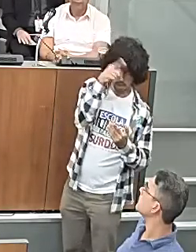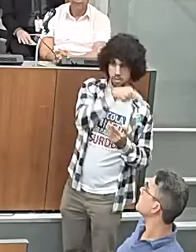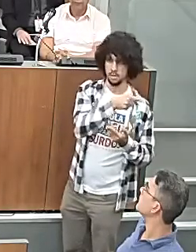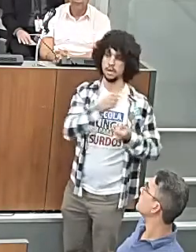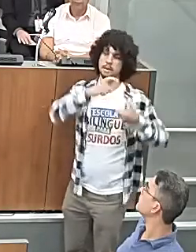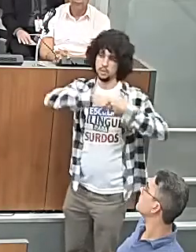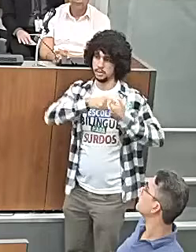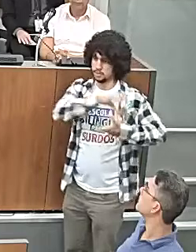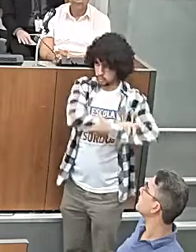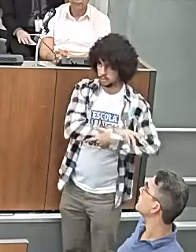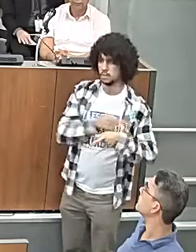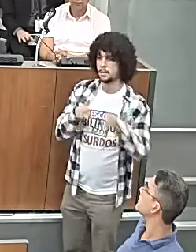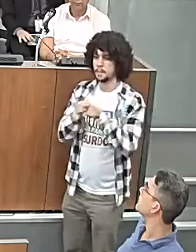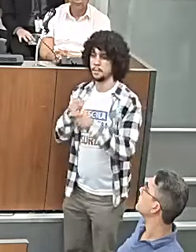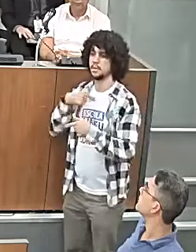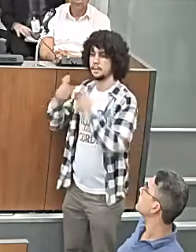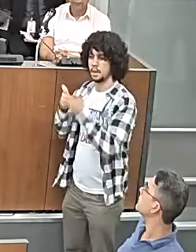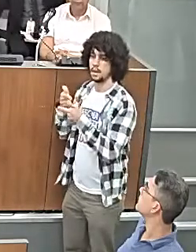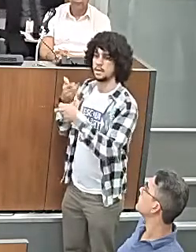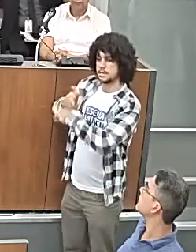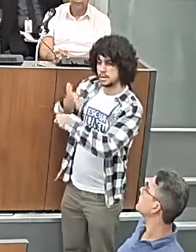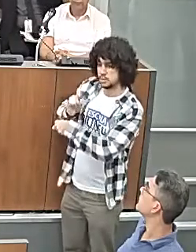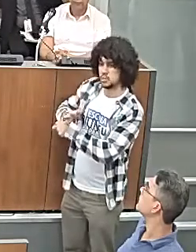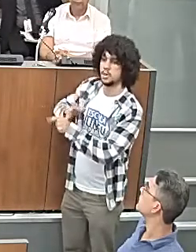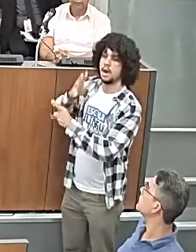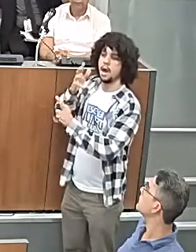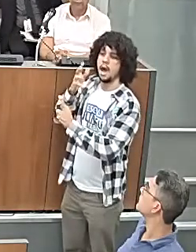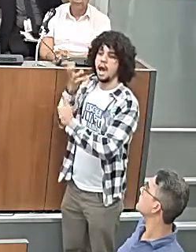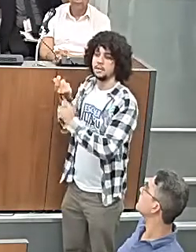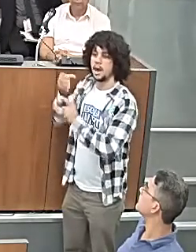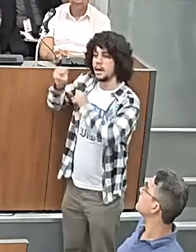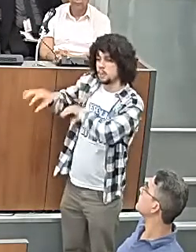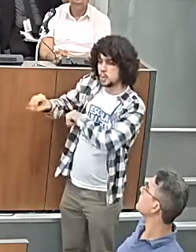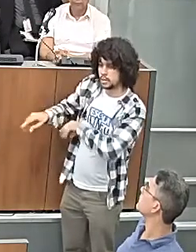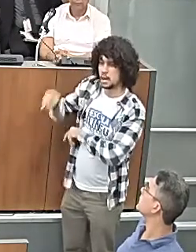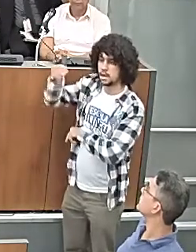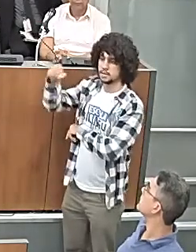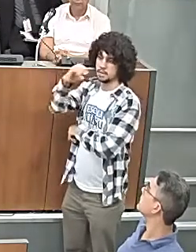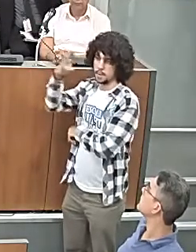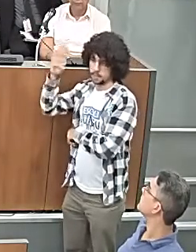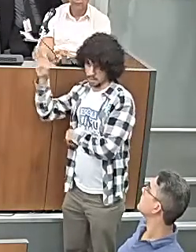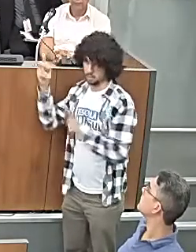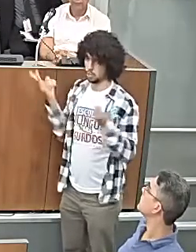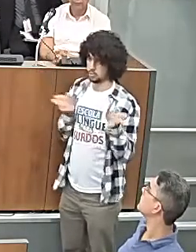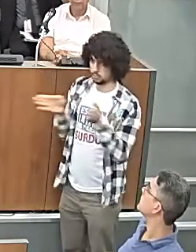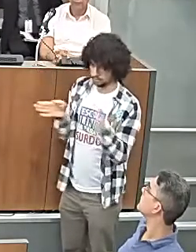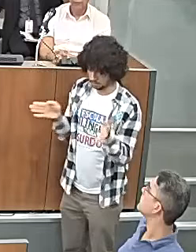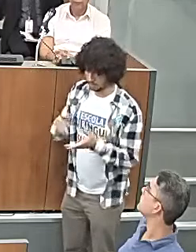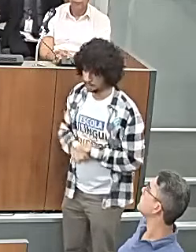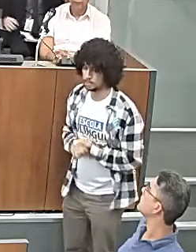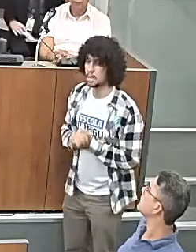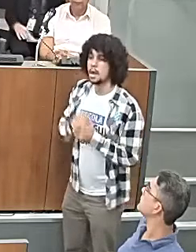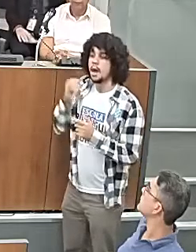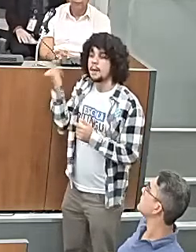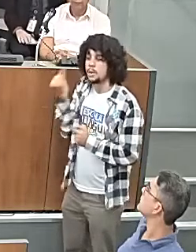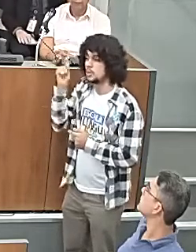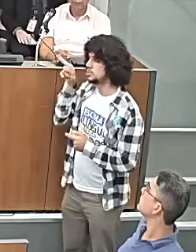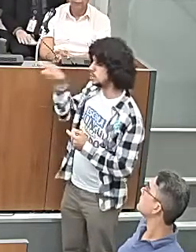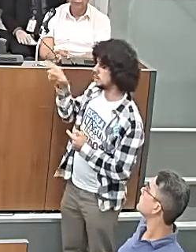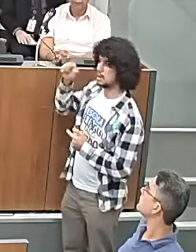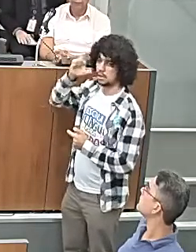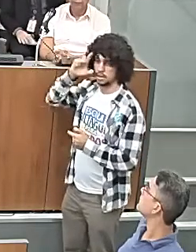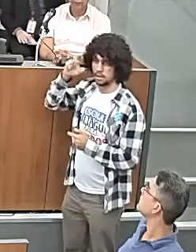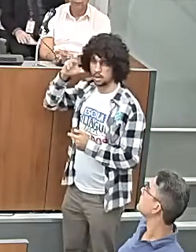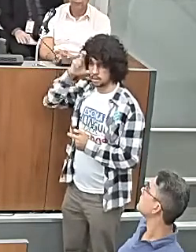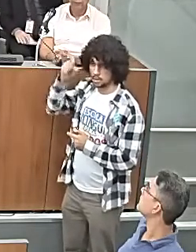Libras dentro de uma escola da Rede Municipal de Belo Horizonte, que tem convênio com a Associação dos Surdos de Minas Gerais, e trabalho na questão